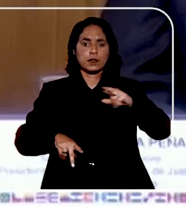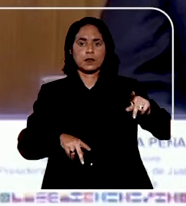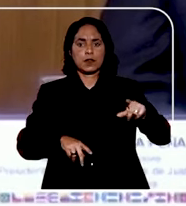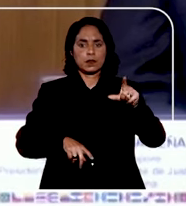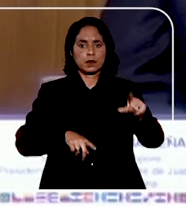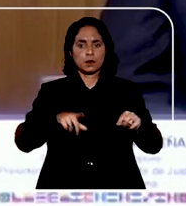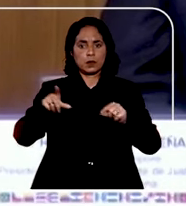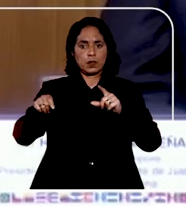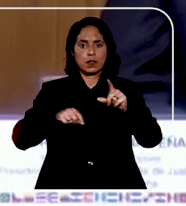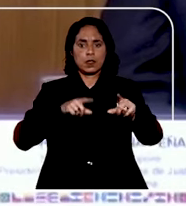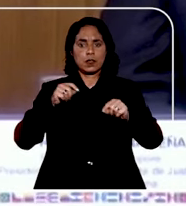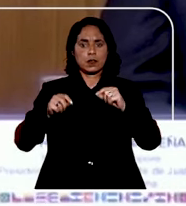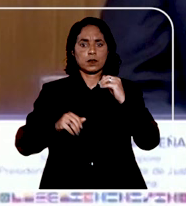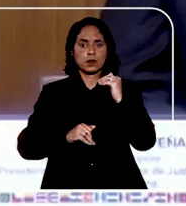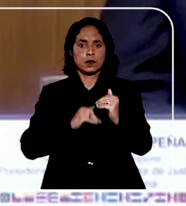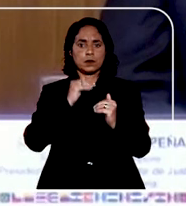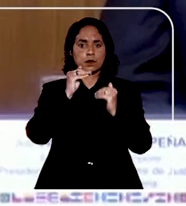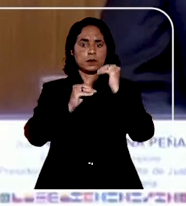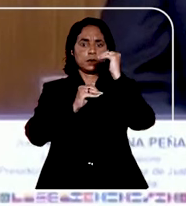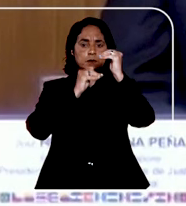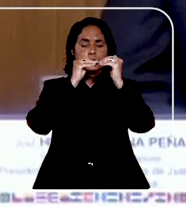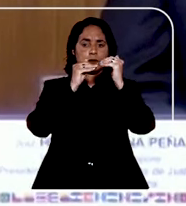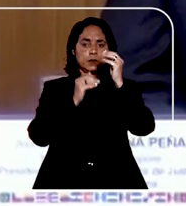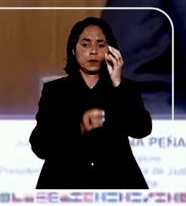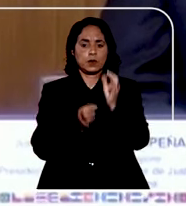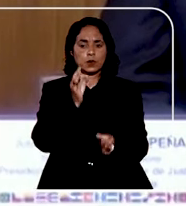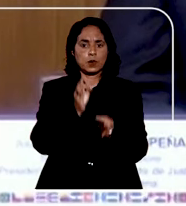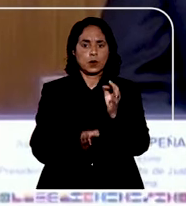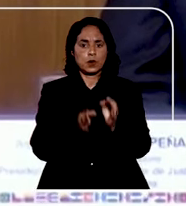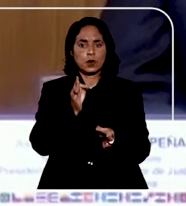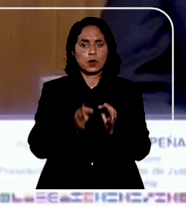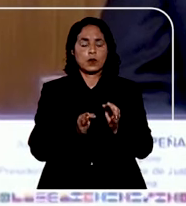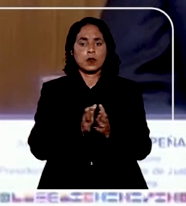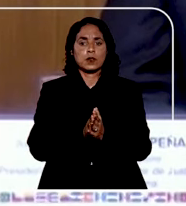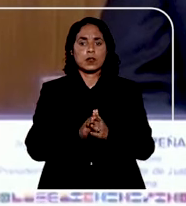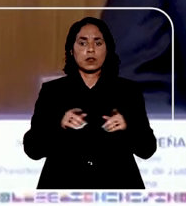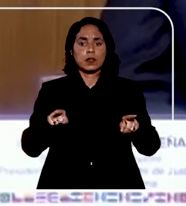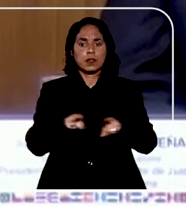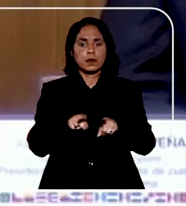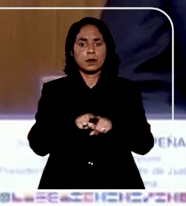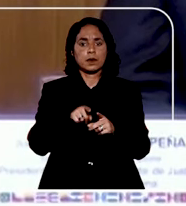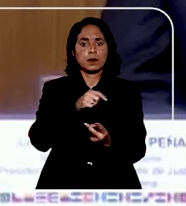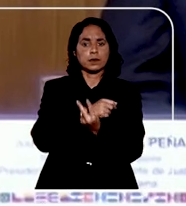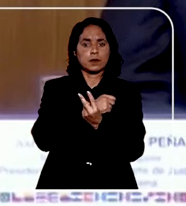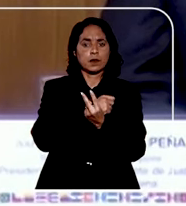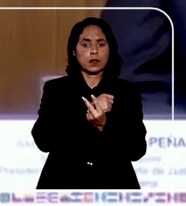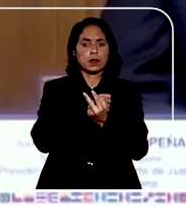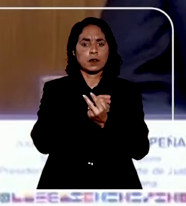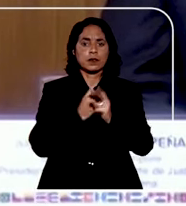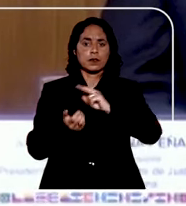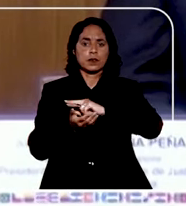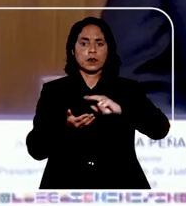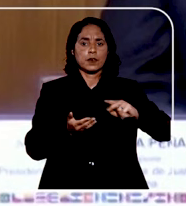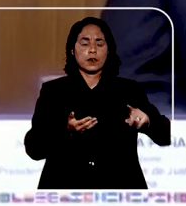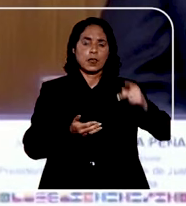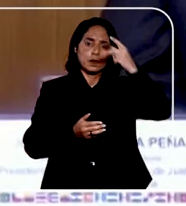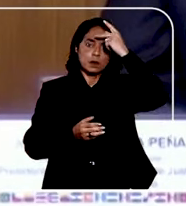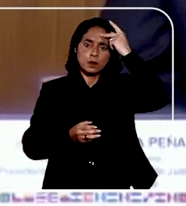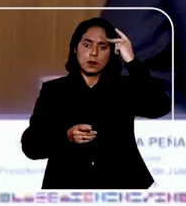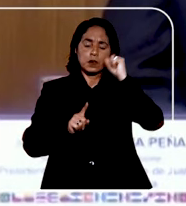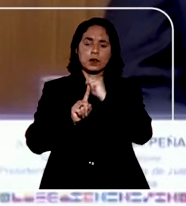para o desenvolvimento do tema justiça em dia para garantir a dignidade das pessoas e